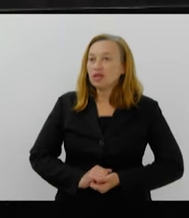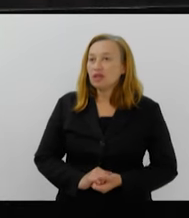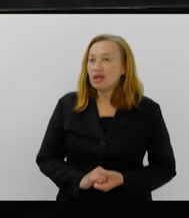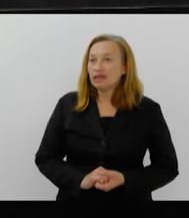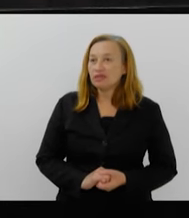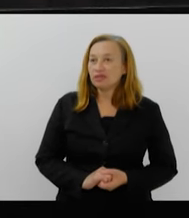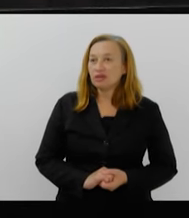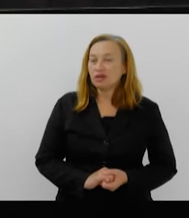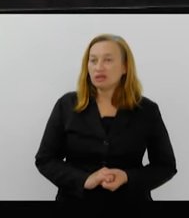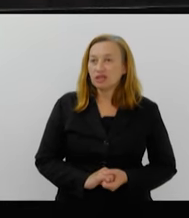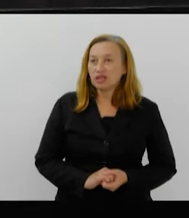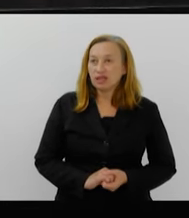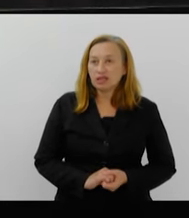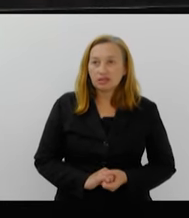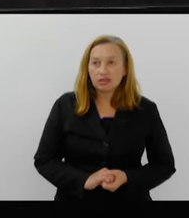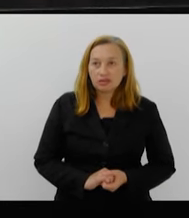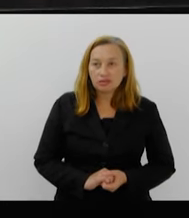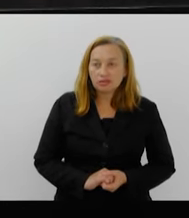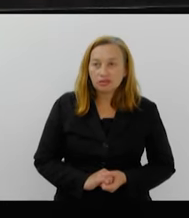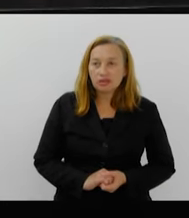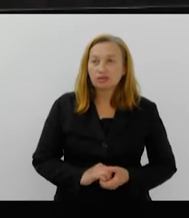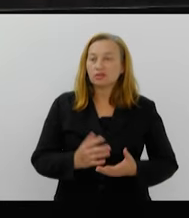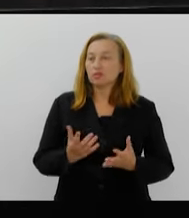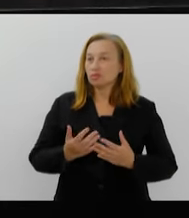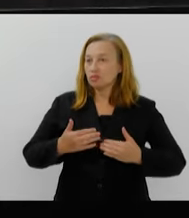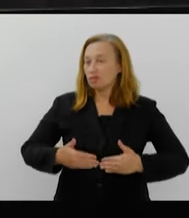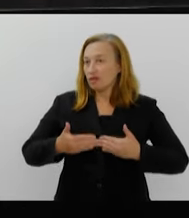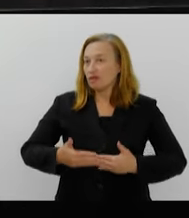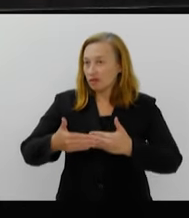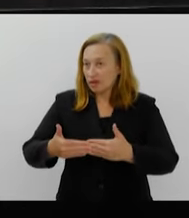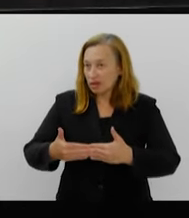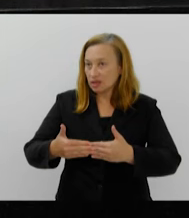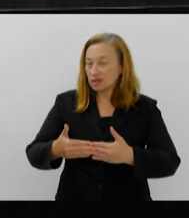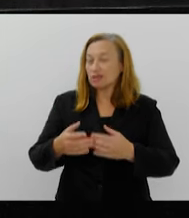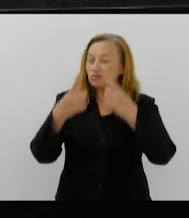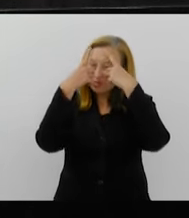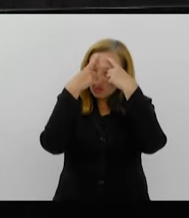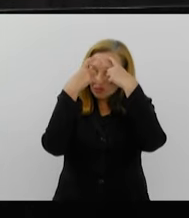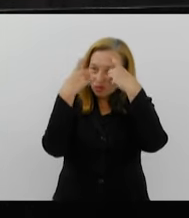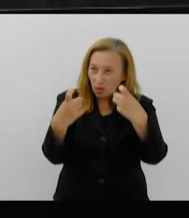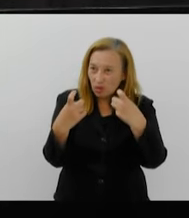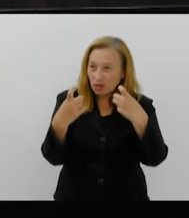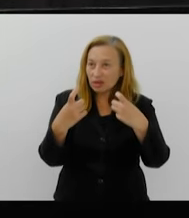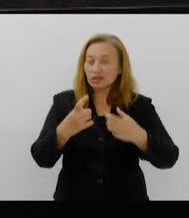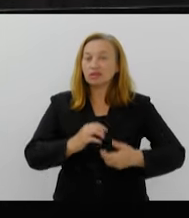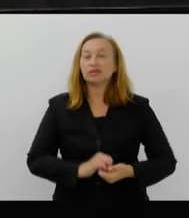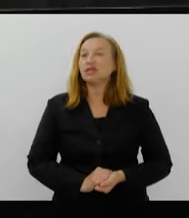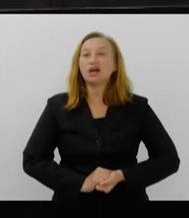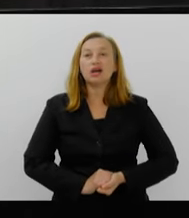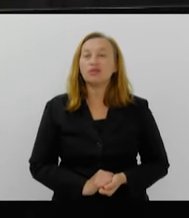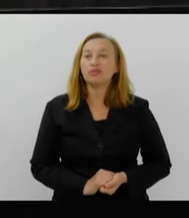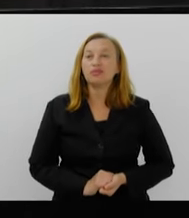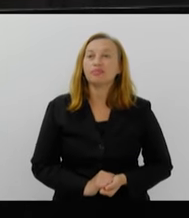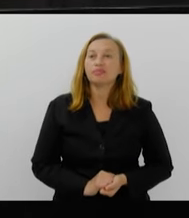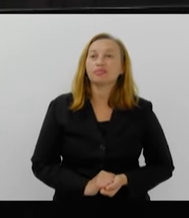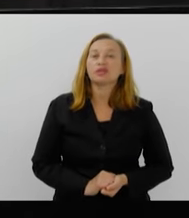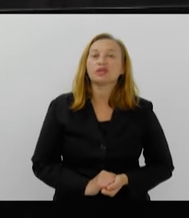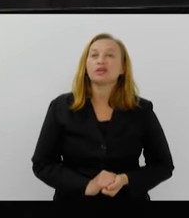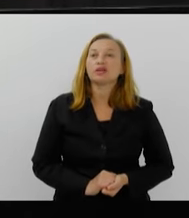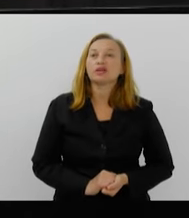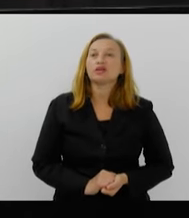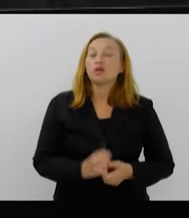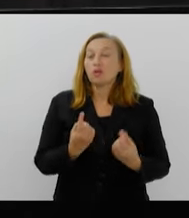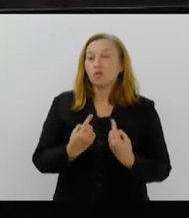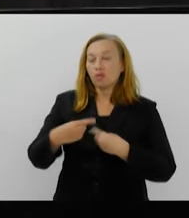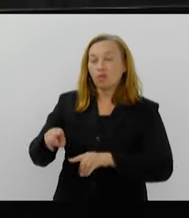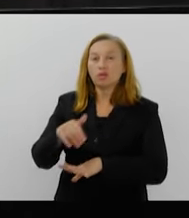de avanço de criminalidade, de violências que são cometidas contra as